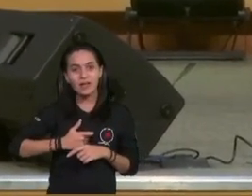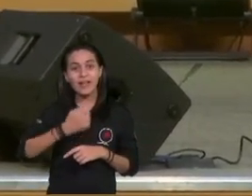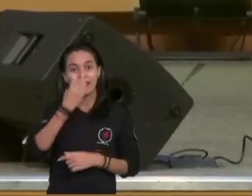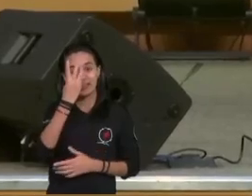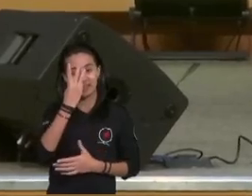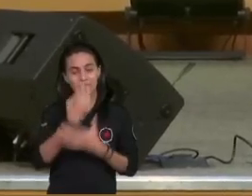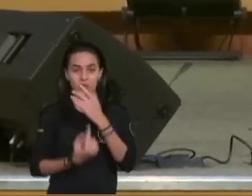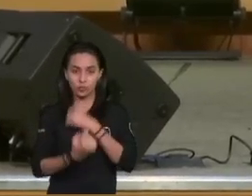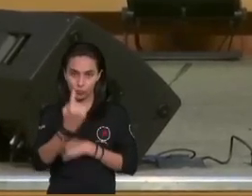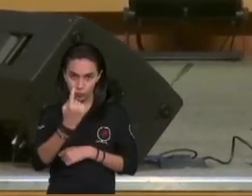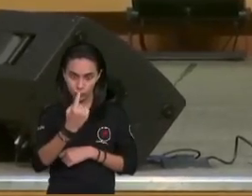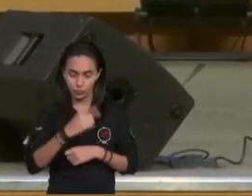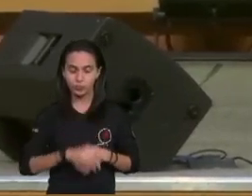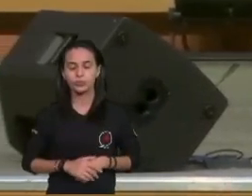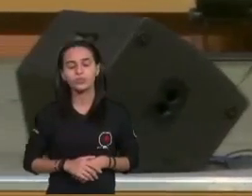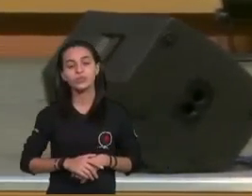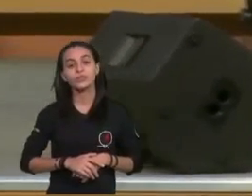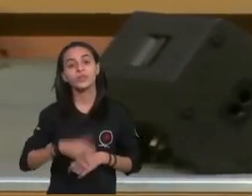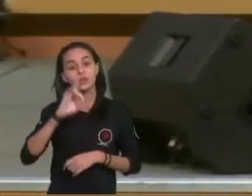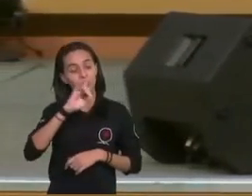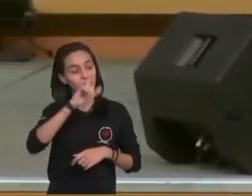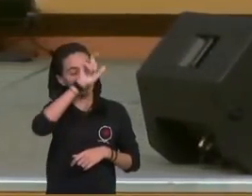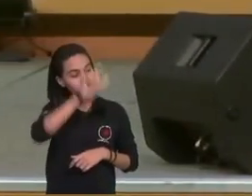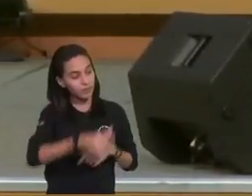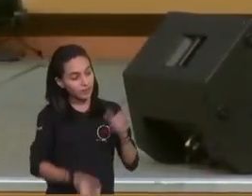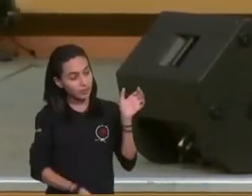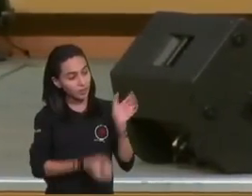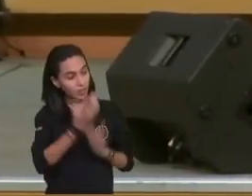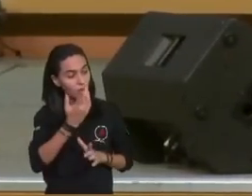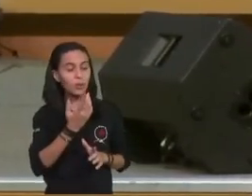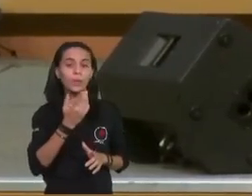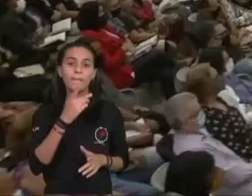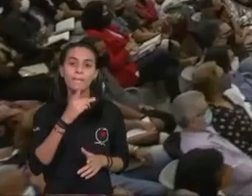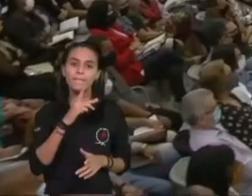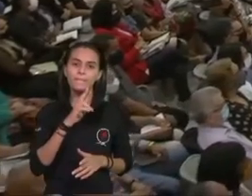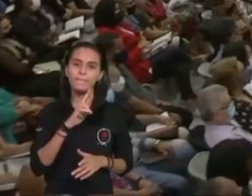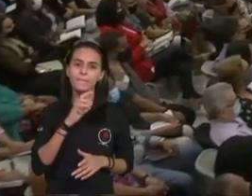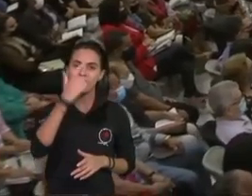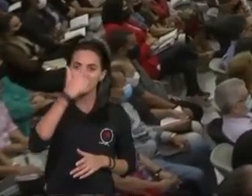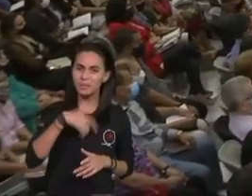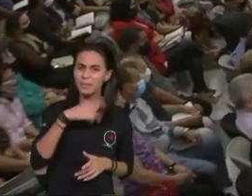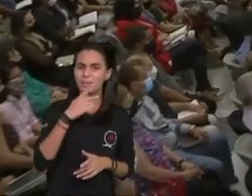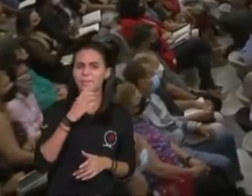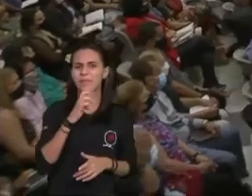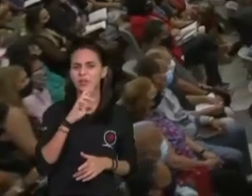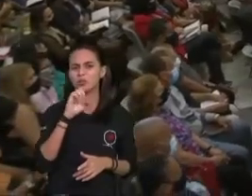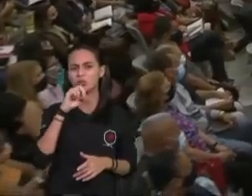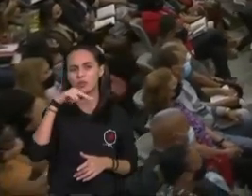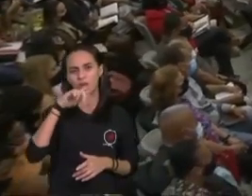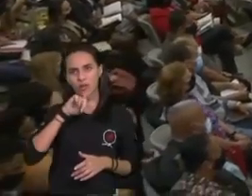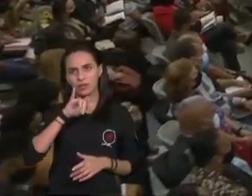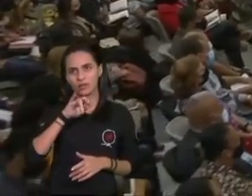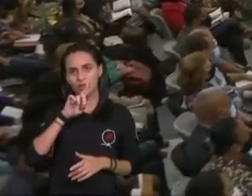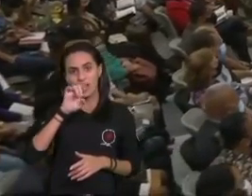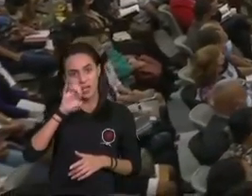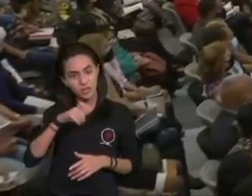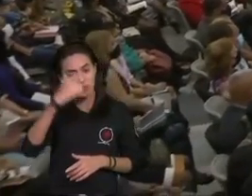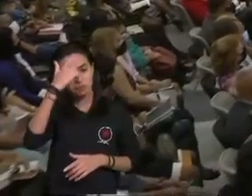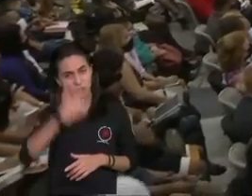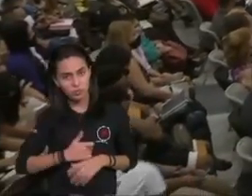Então Deus fez um cerco personalidade Deus fez um fé como pessoa